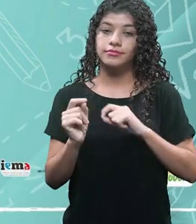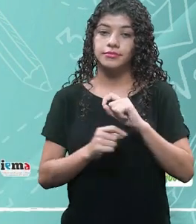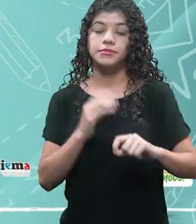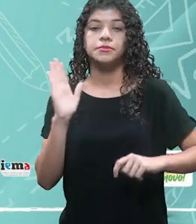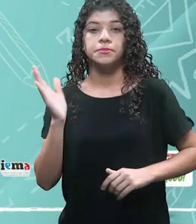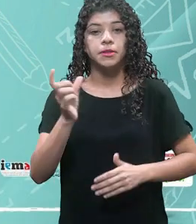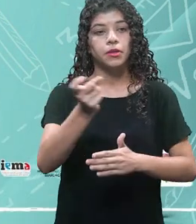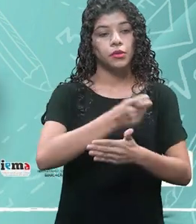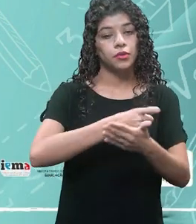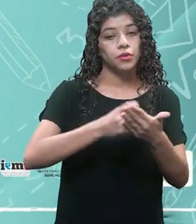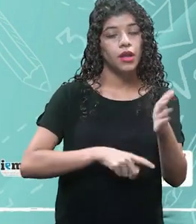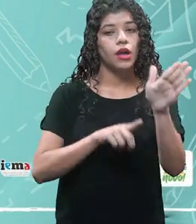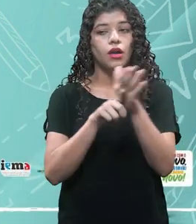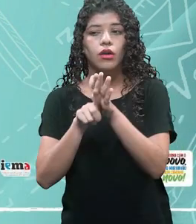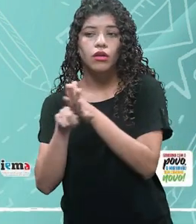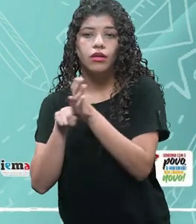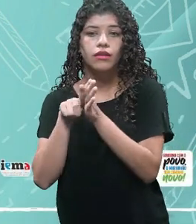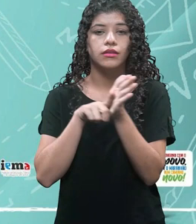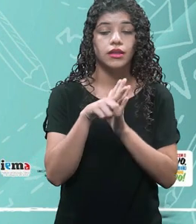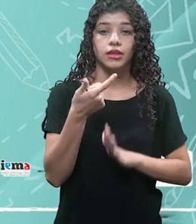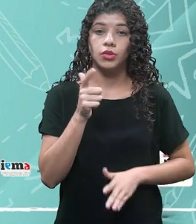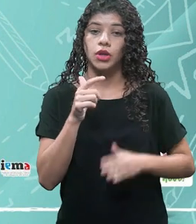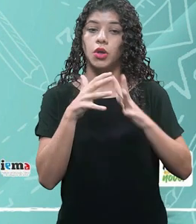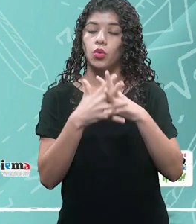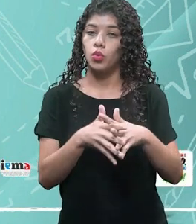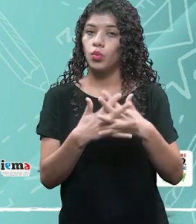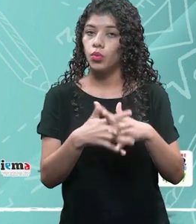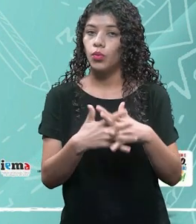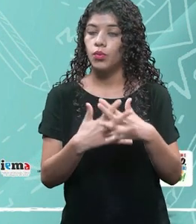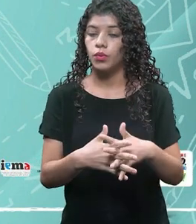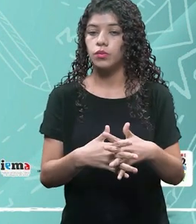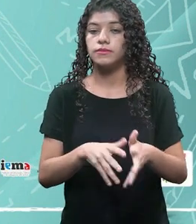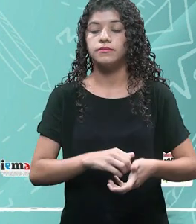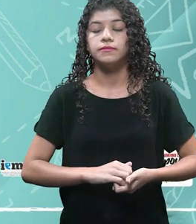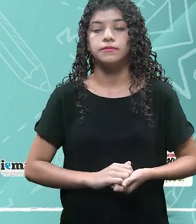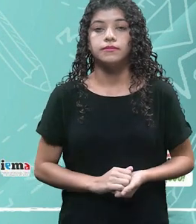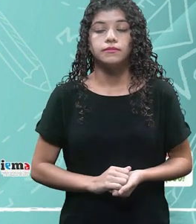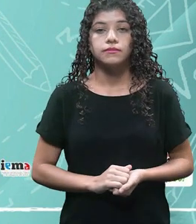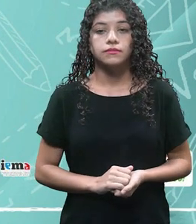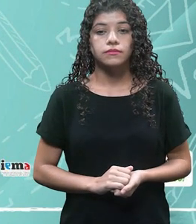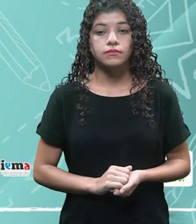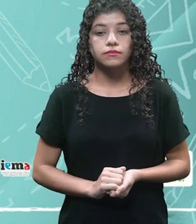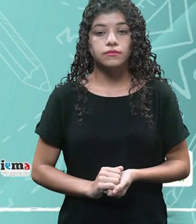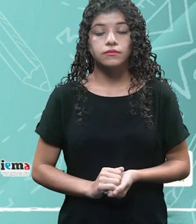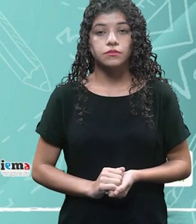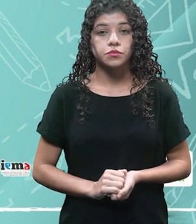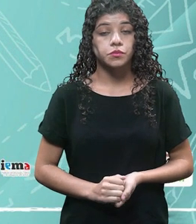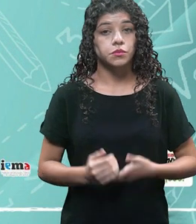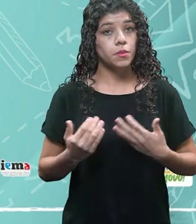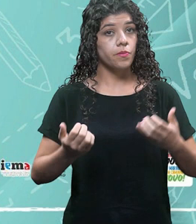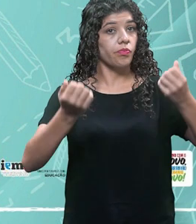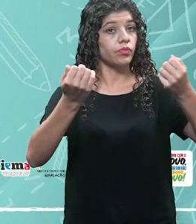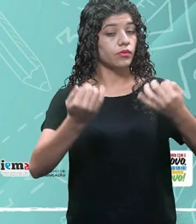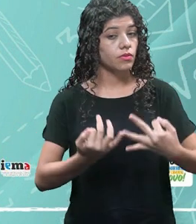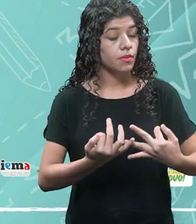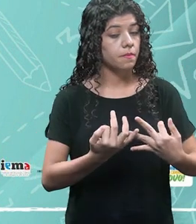vá no dicionário e né dê uma pesquisa para poder não ter nenhuma confusão Ok eh aqui eu como como eu